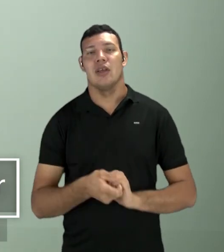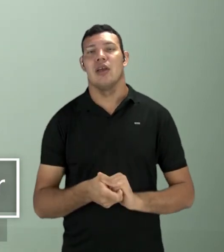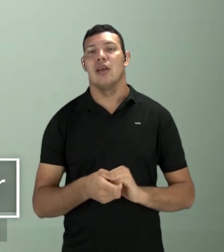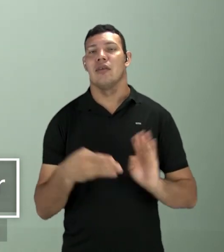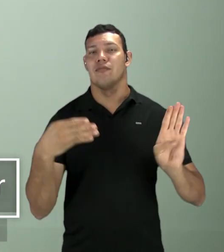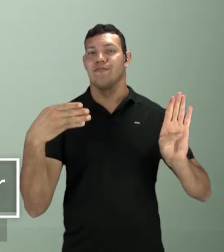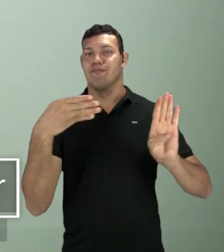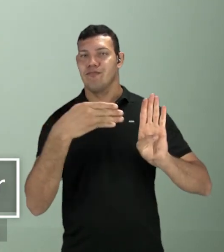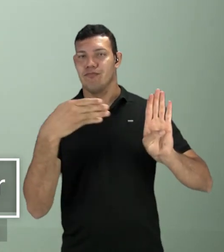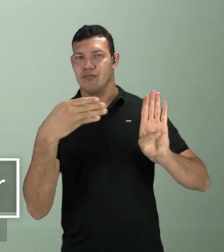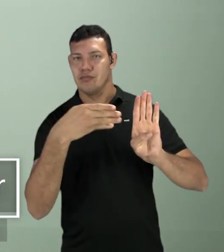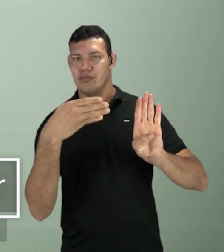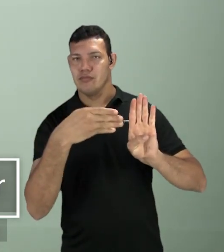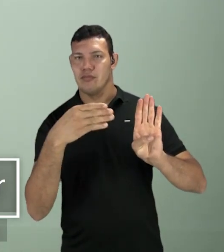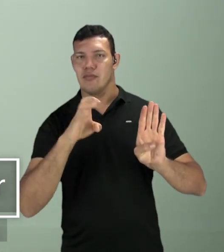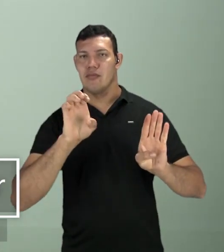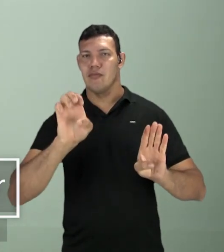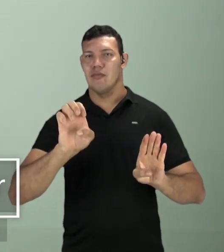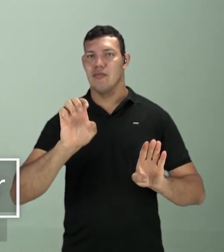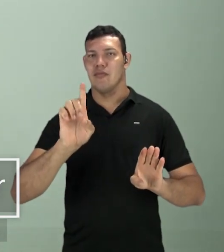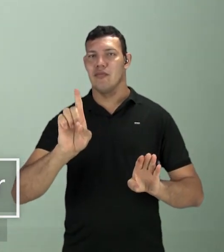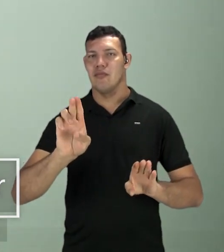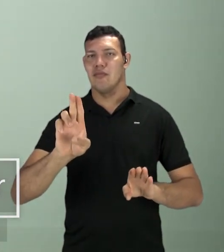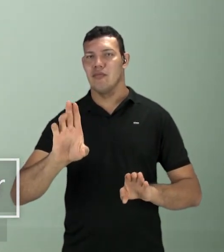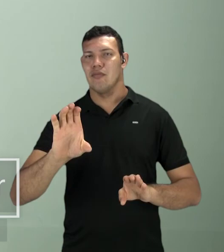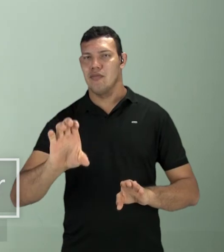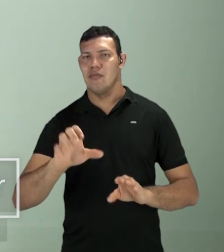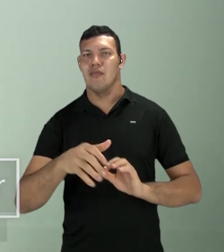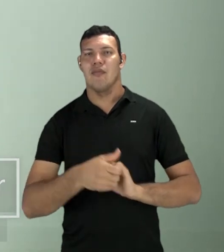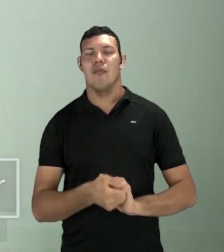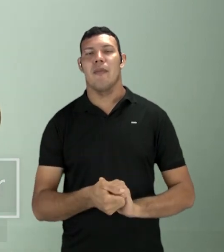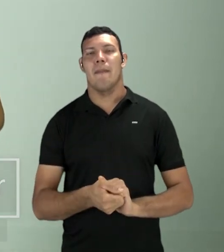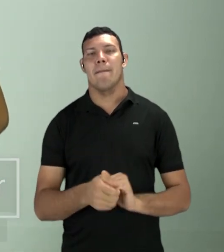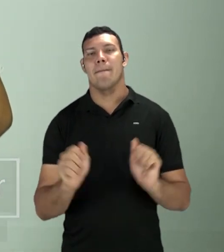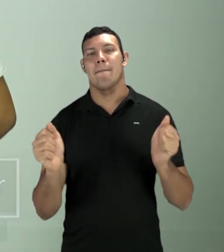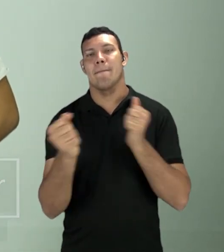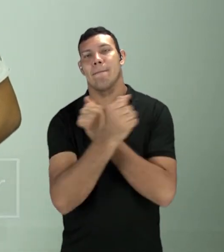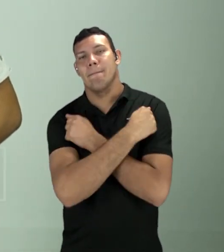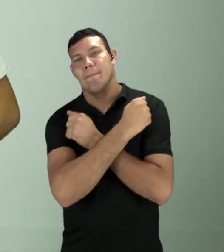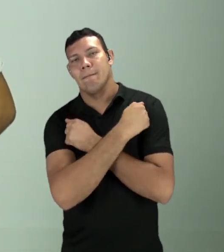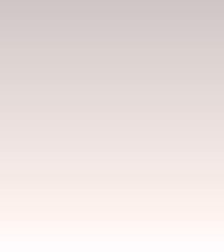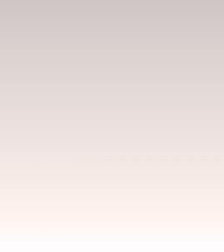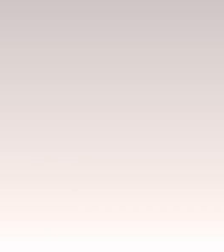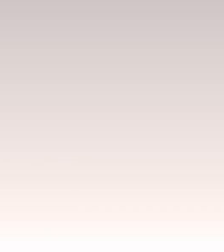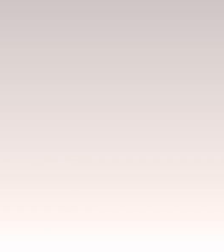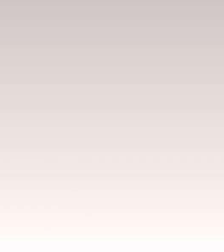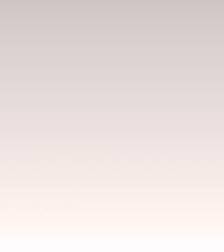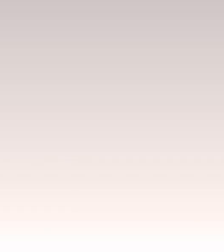temos alguns sites disponíveis para você aprofundar o seu conhecimento. Um abraço e até a próxima, gente.